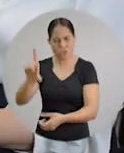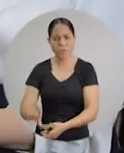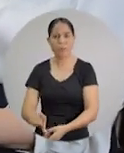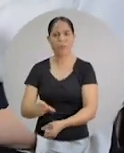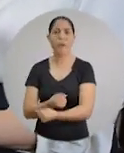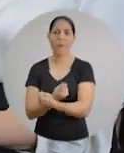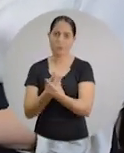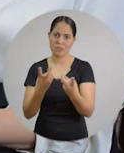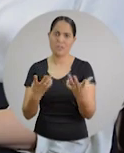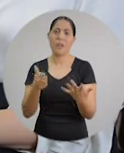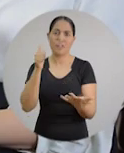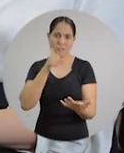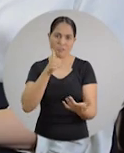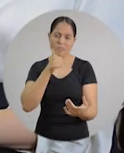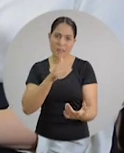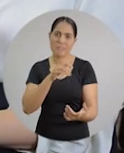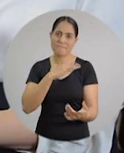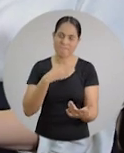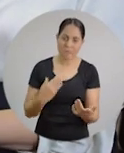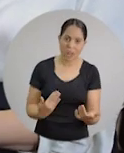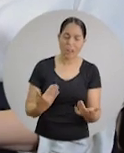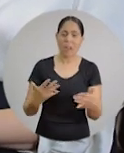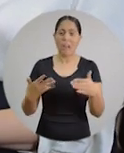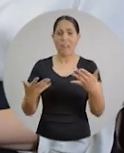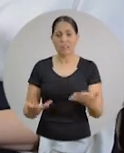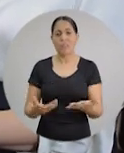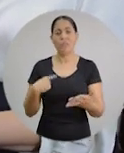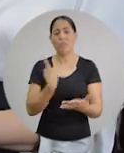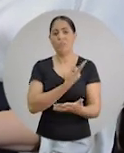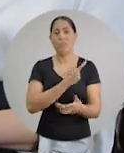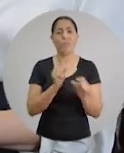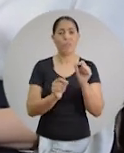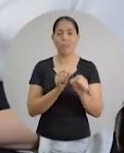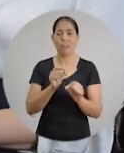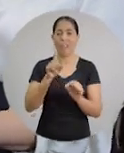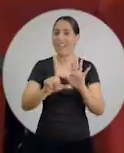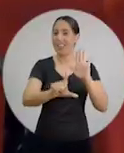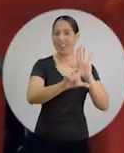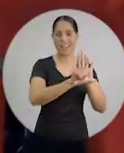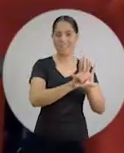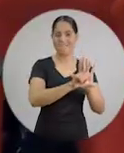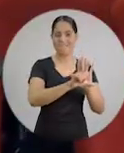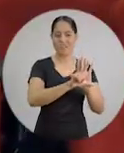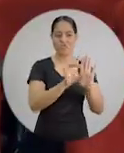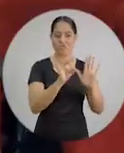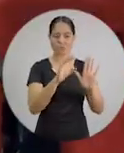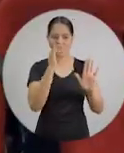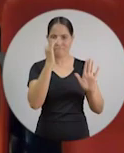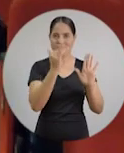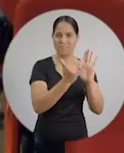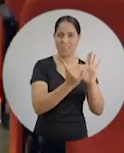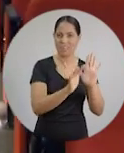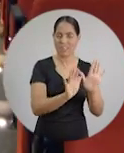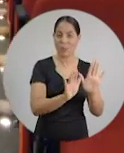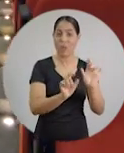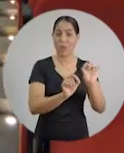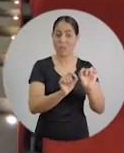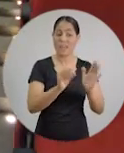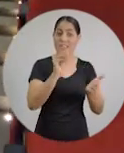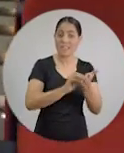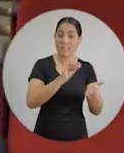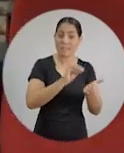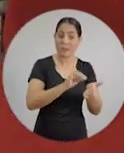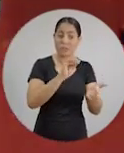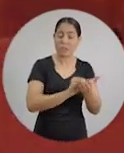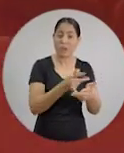esses números e a gente pode perceber que as leis não têm sido suficientes. Então, a gente tem que ir além, tem que pensar o